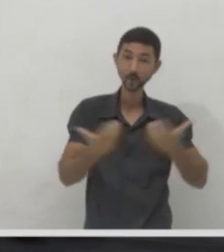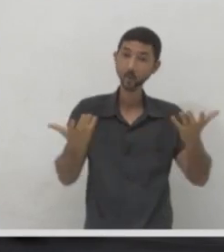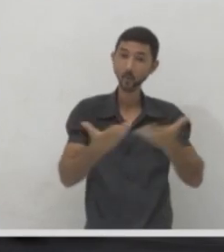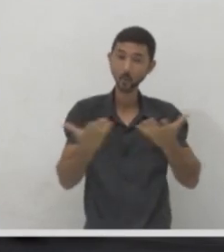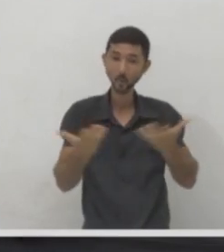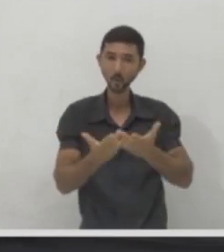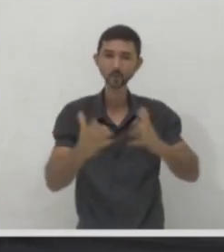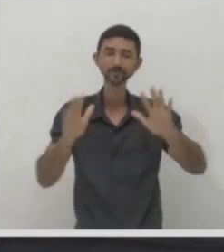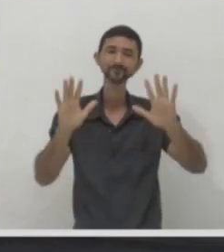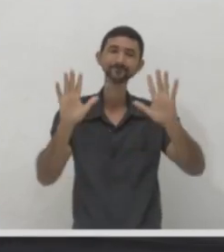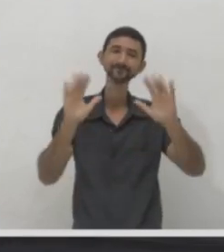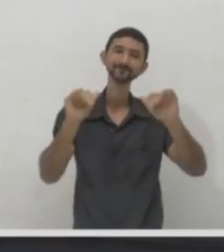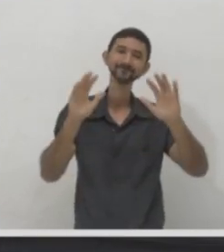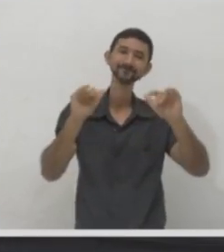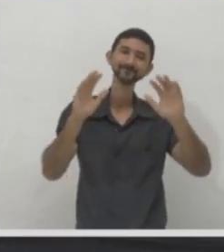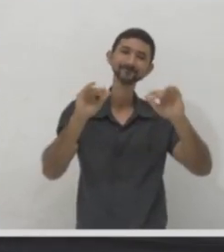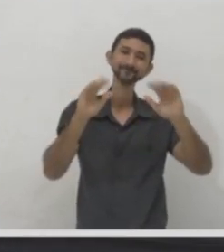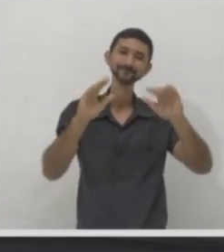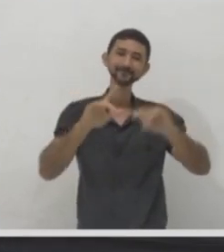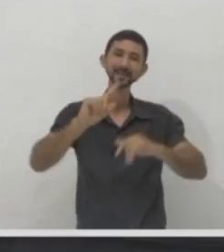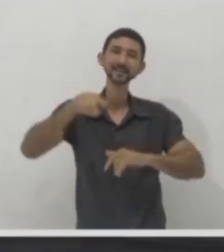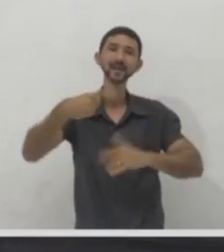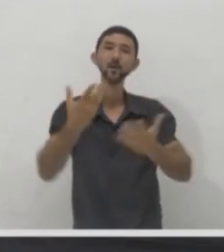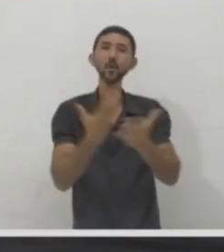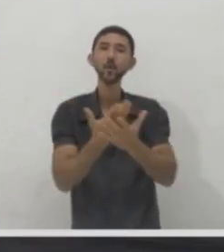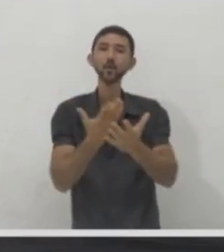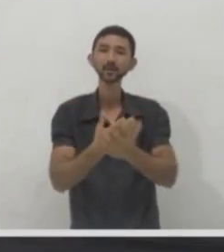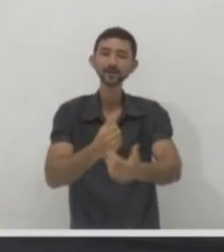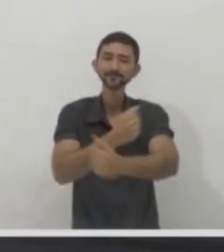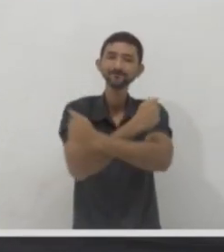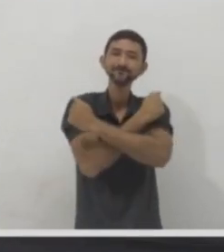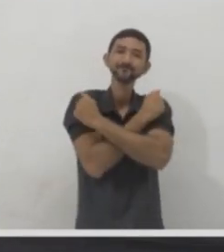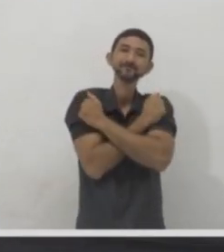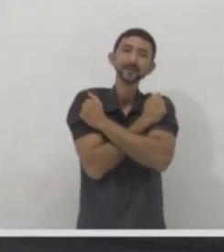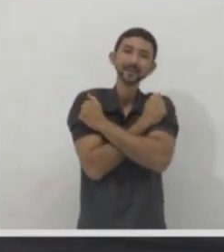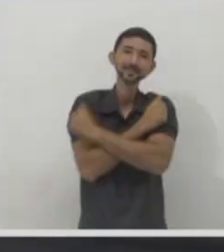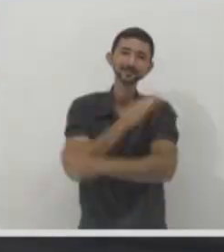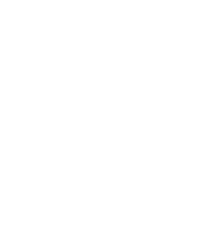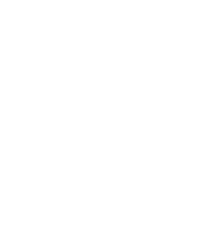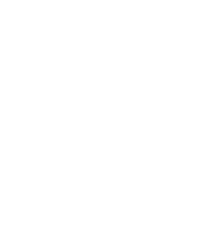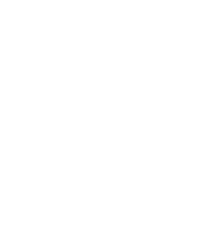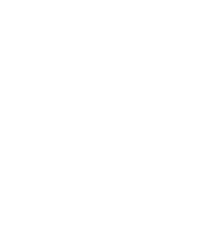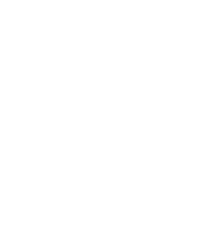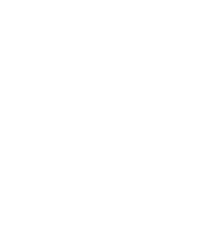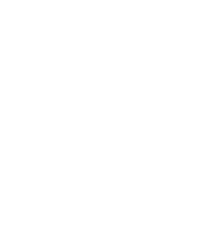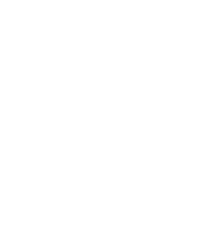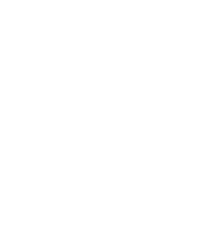só. Fiquem conosco até a próxima. Um grande abraço. Tchau, tchau.